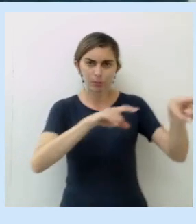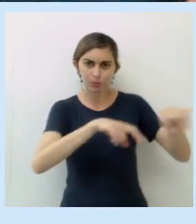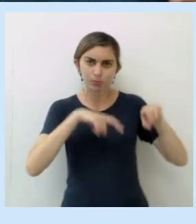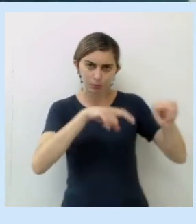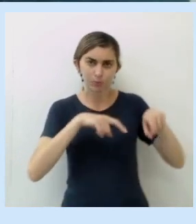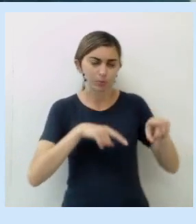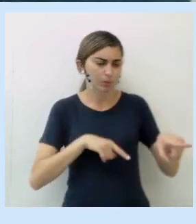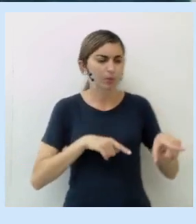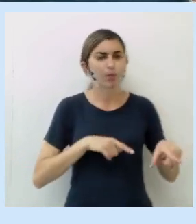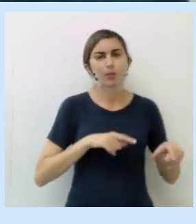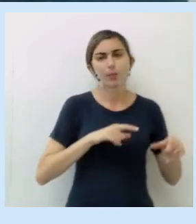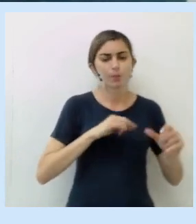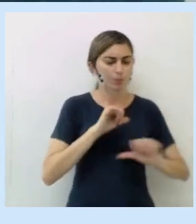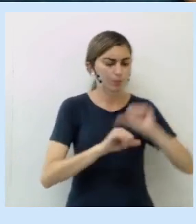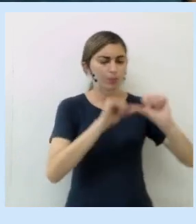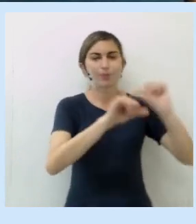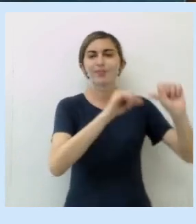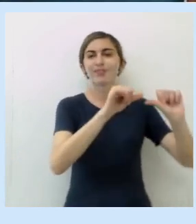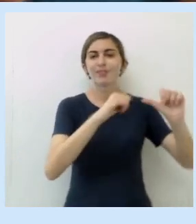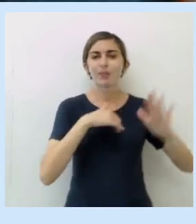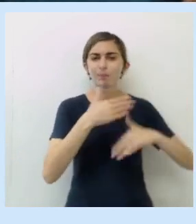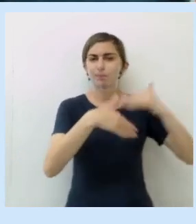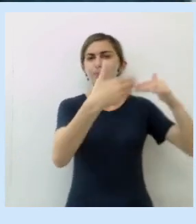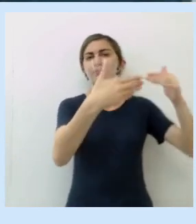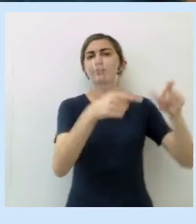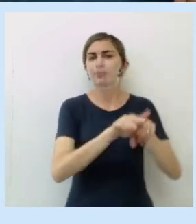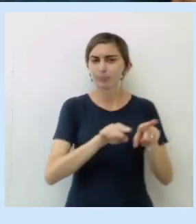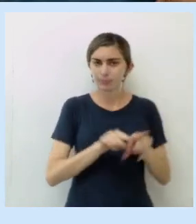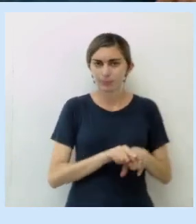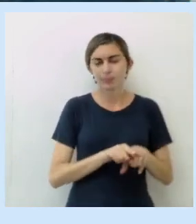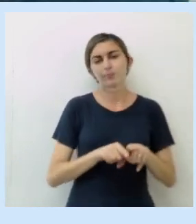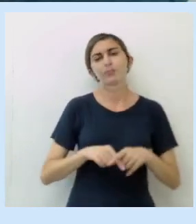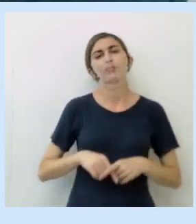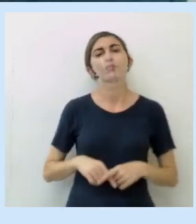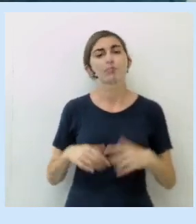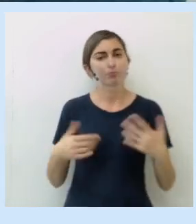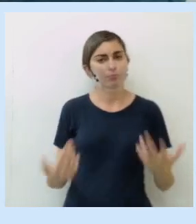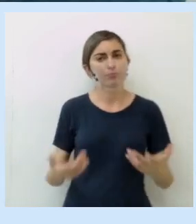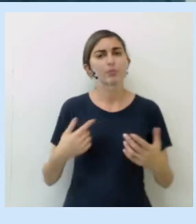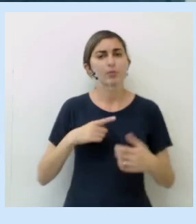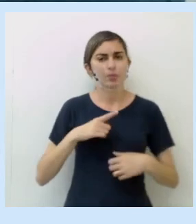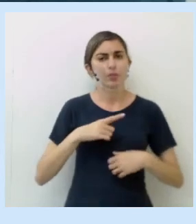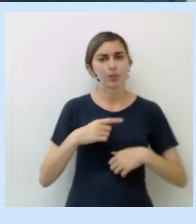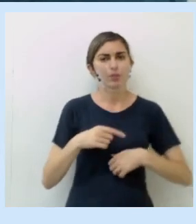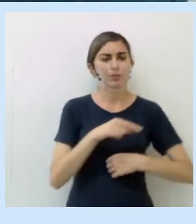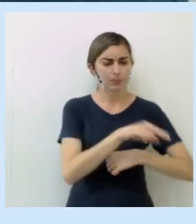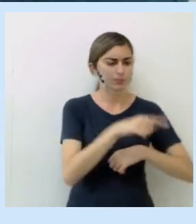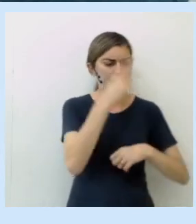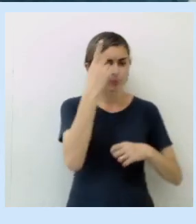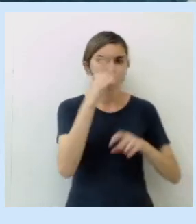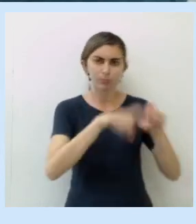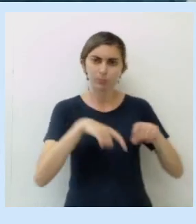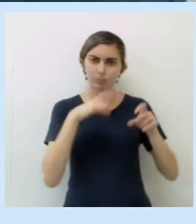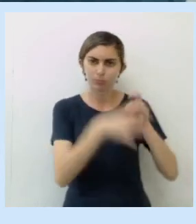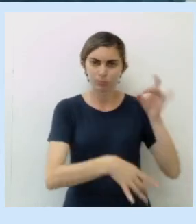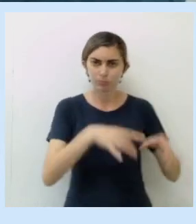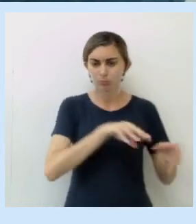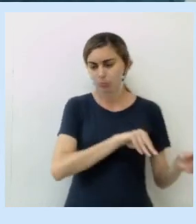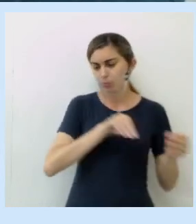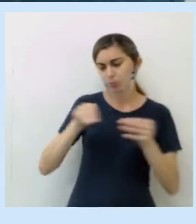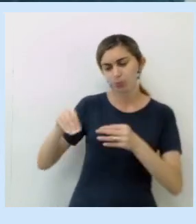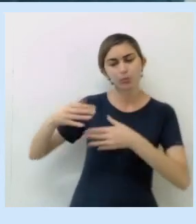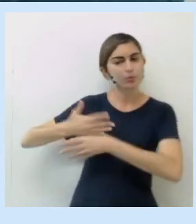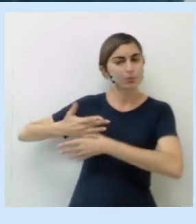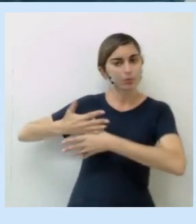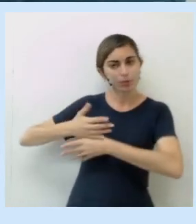se urbanizando, se modernizando, tá? Então, quando a gente tem essa saída das pessoas do campo para